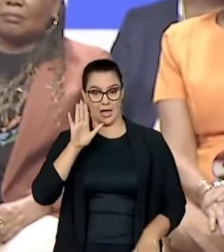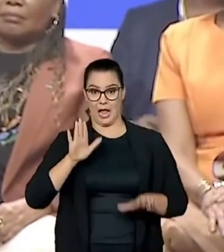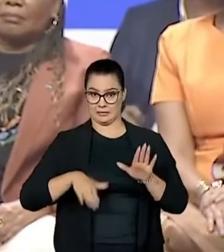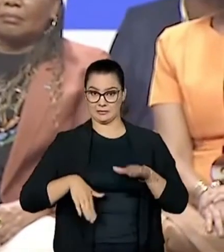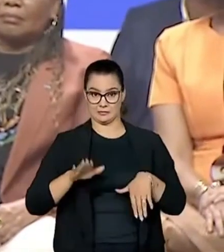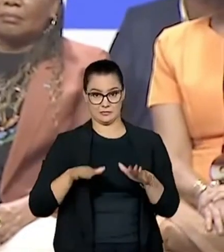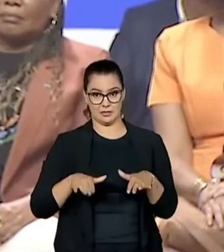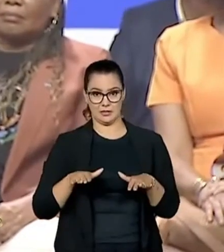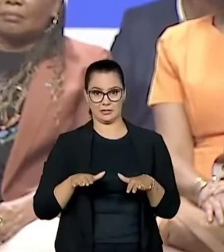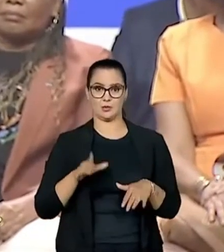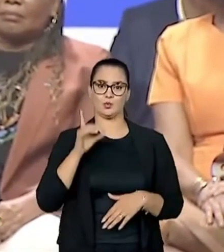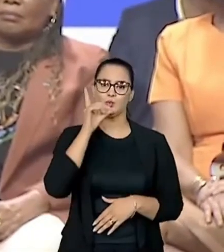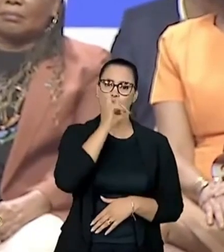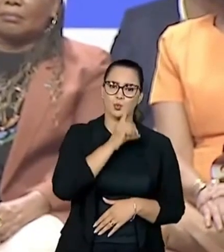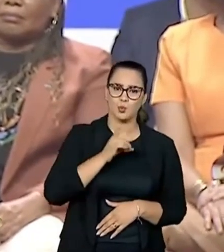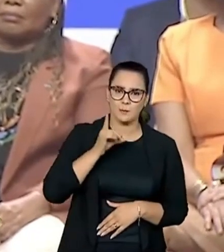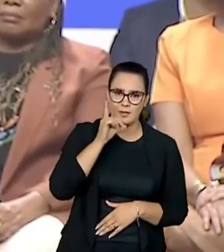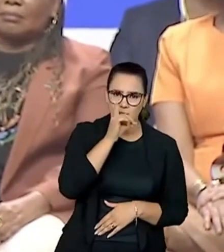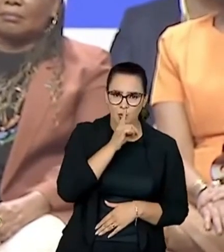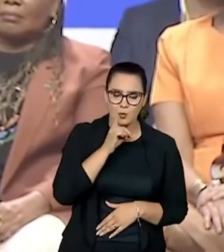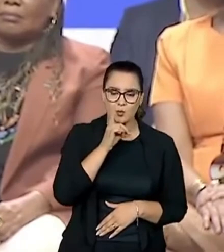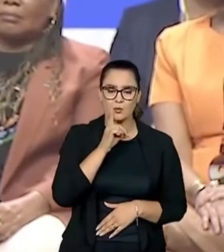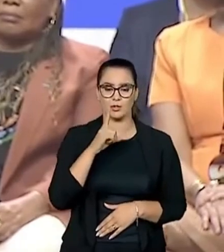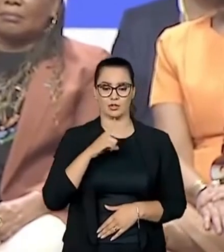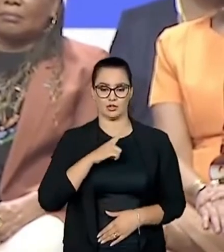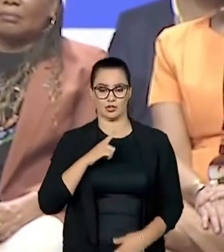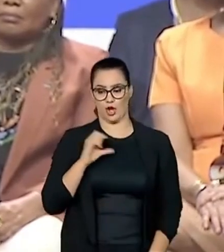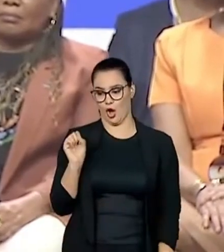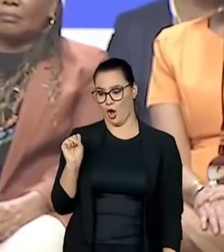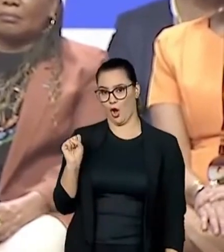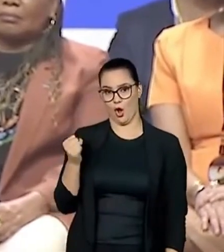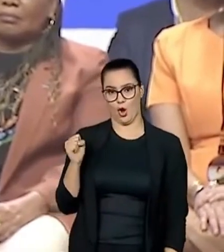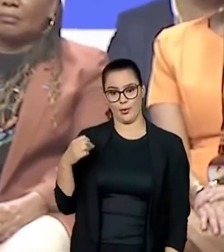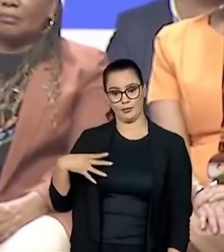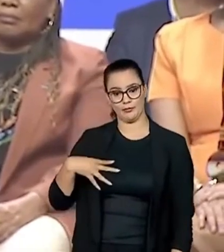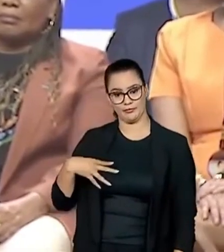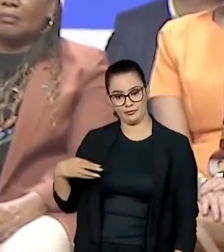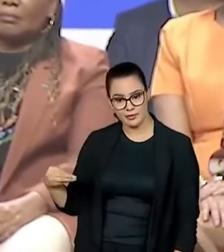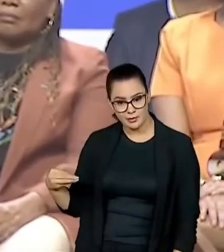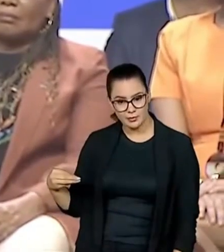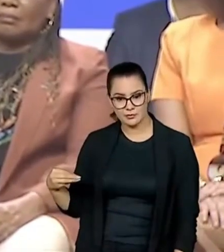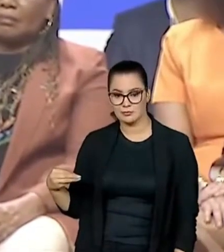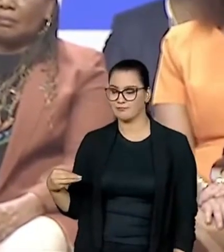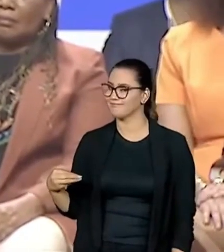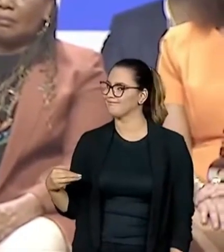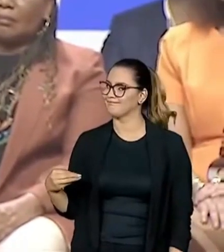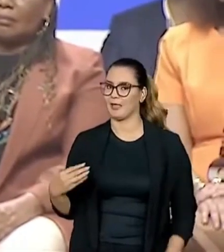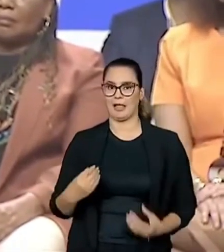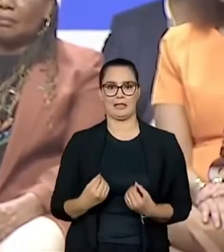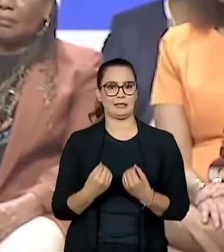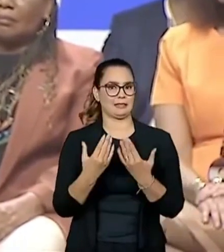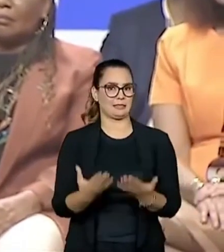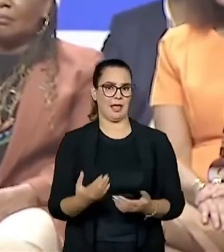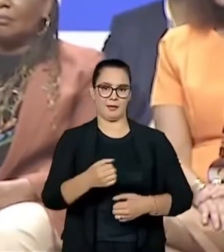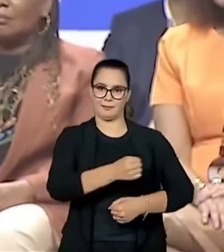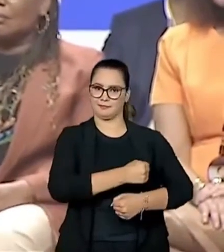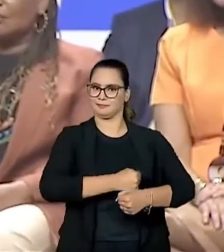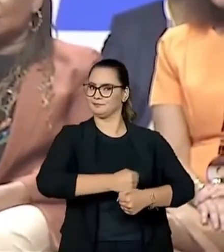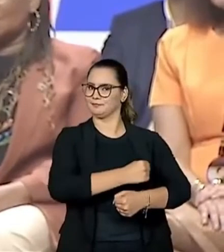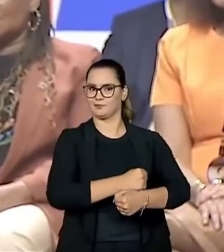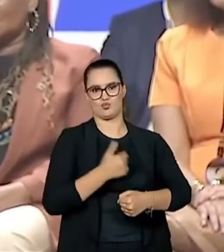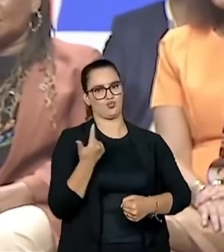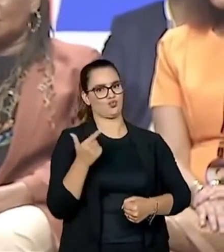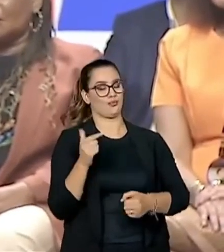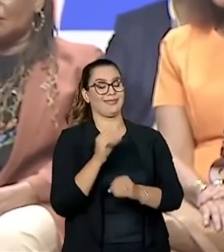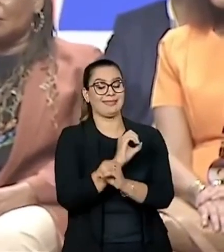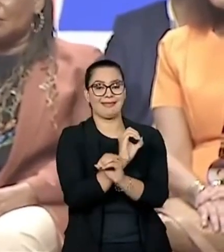vezes, de domingo, ela tinha 8 filhos e não tinha o que colocar no fogão para fazer